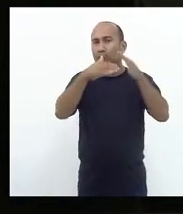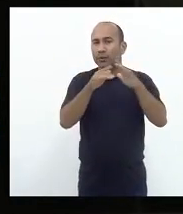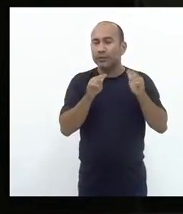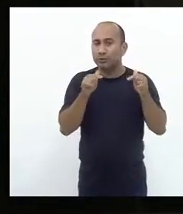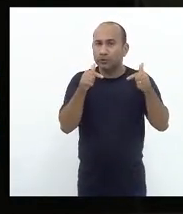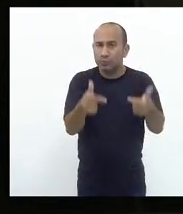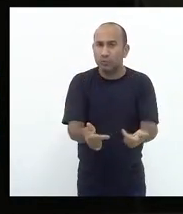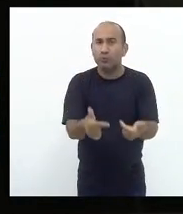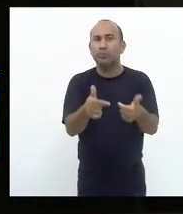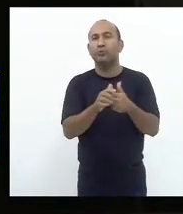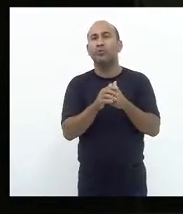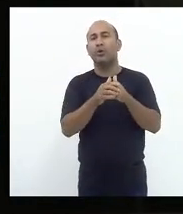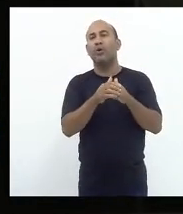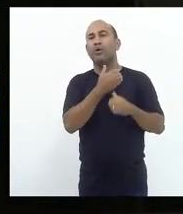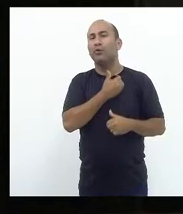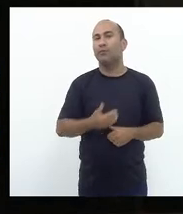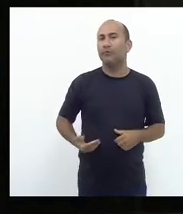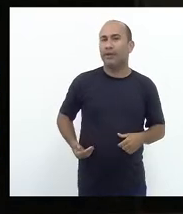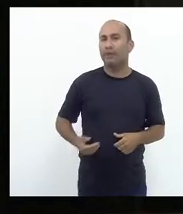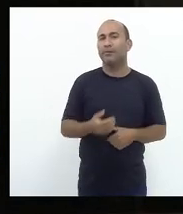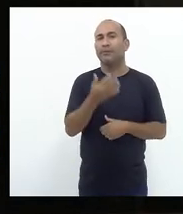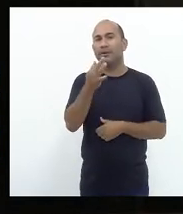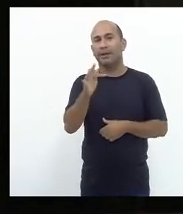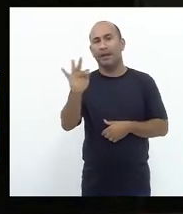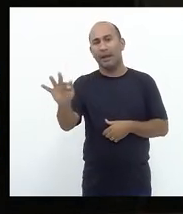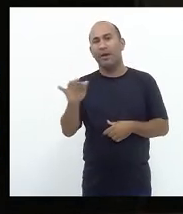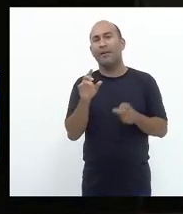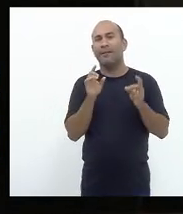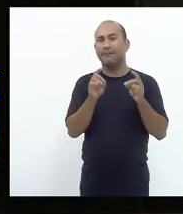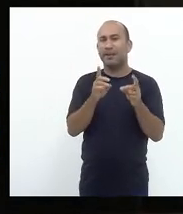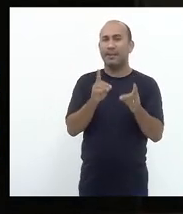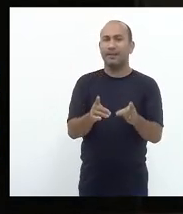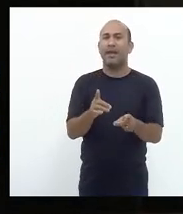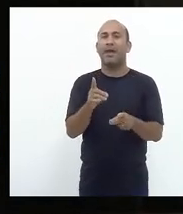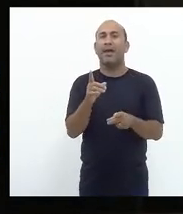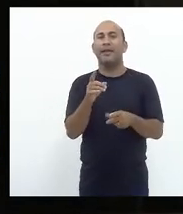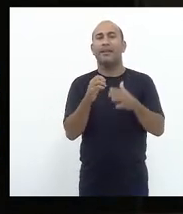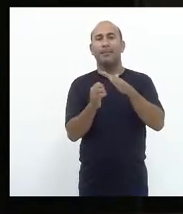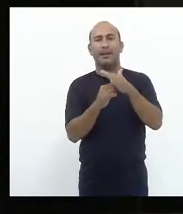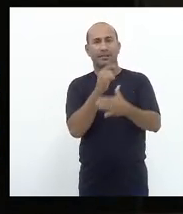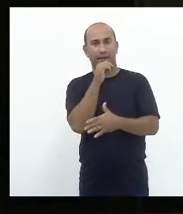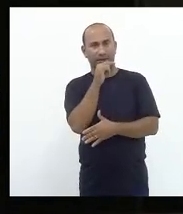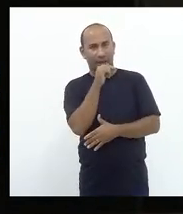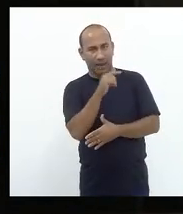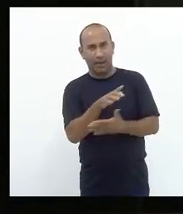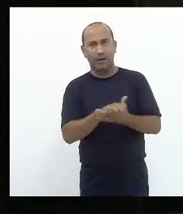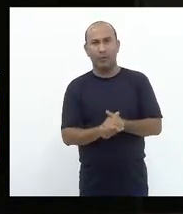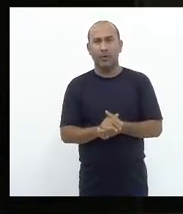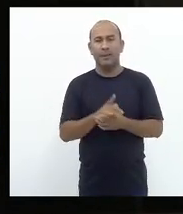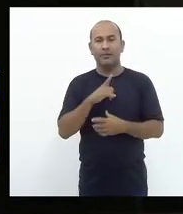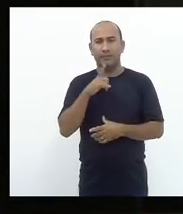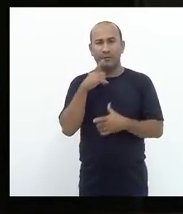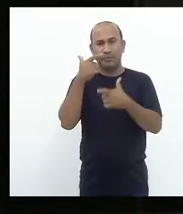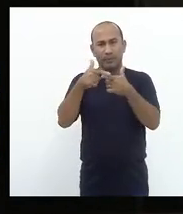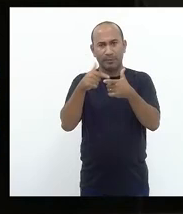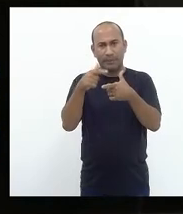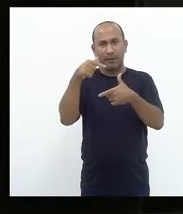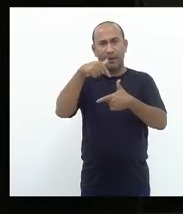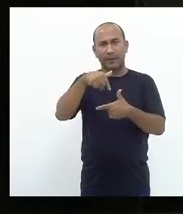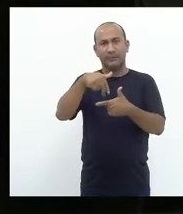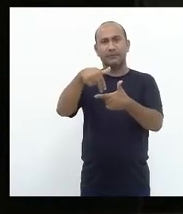que houvesse o leilão da venda da SEDAI, tivemos participações árduas aqui no plenário em relação